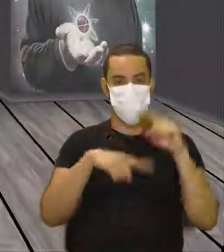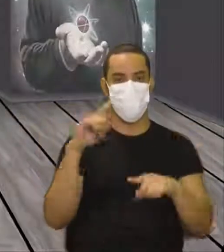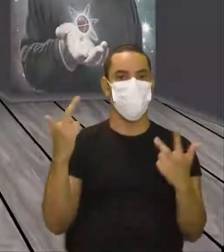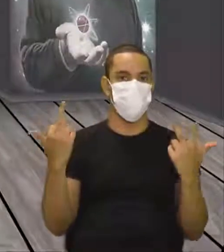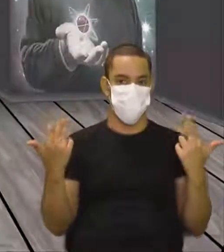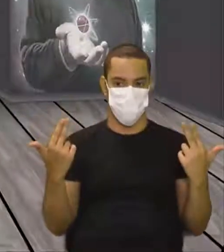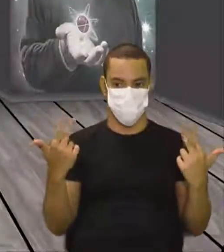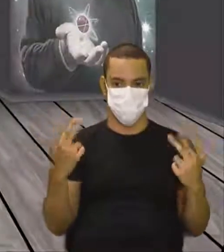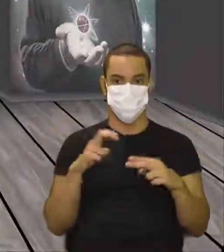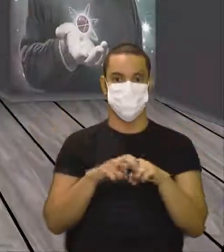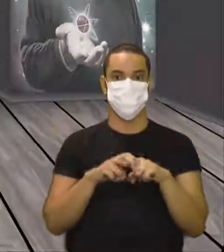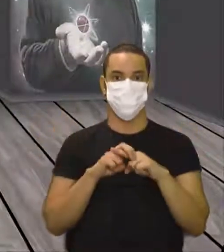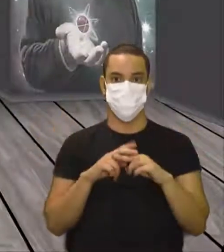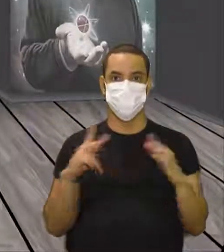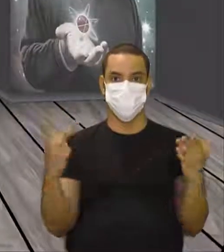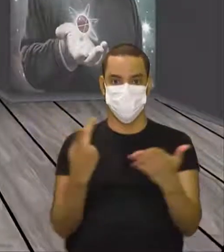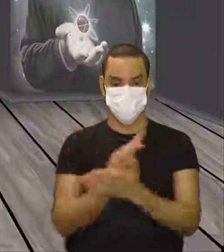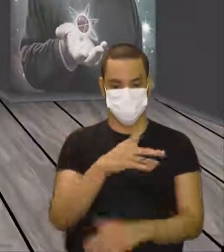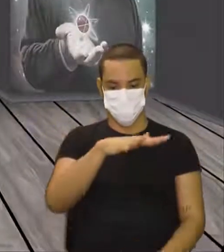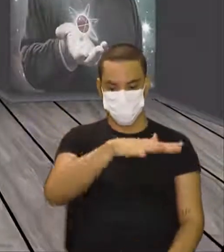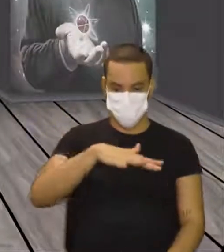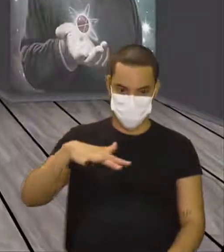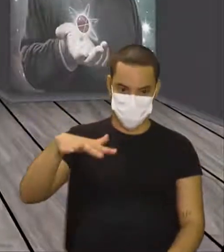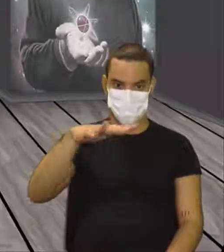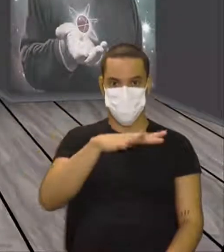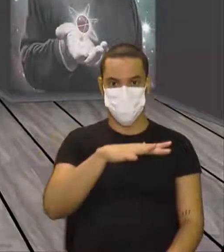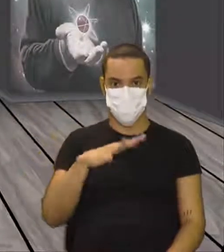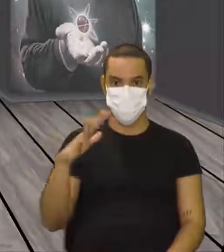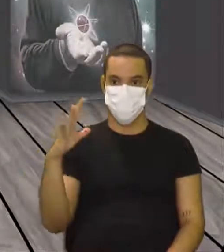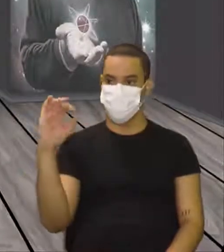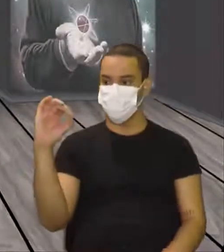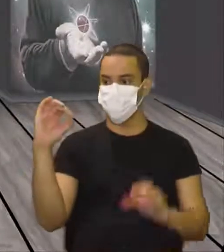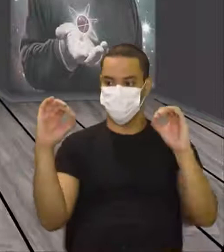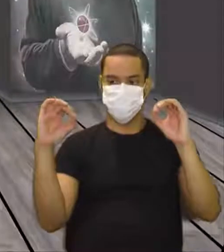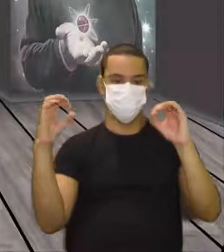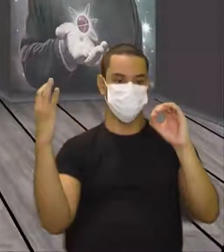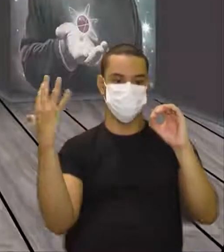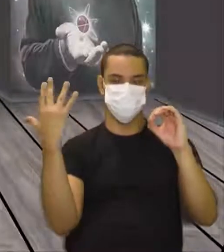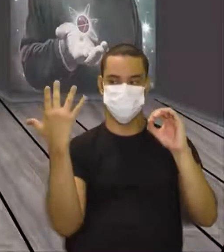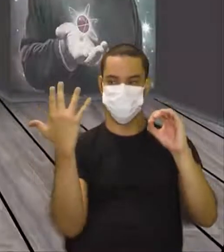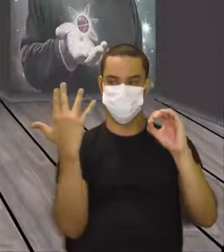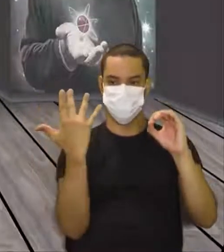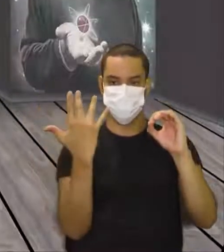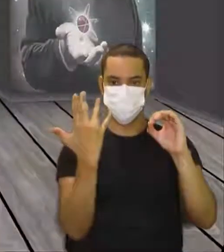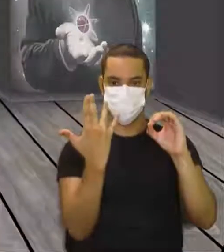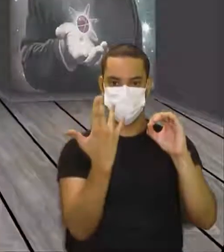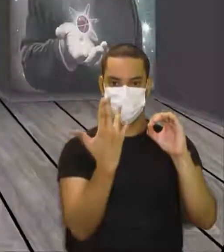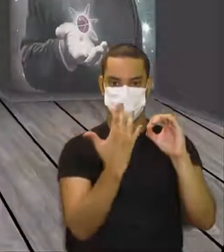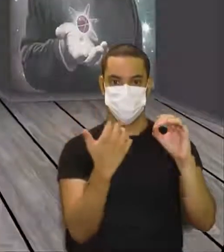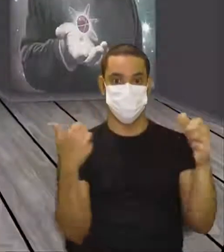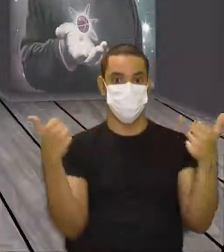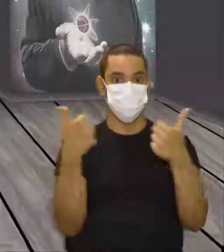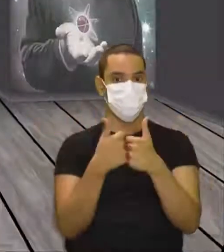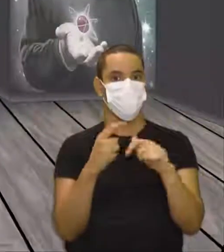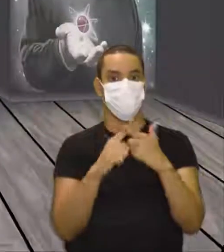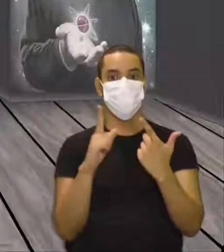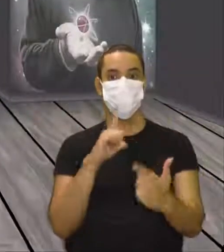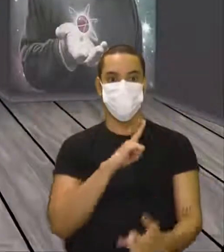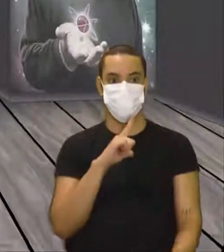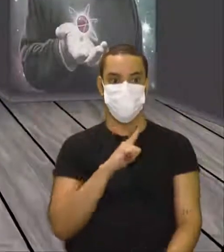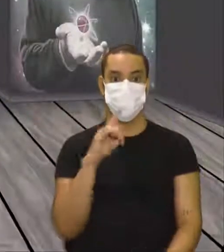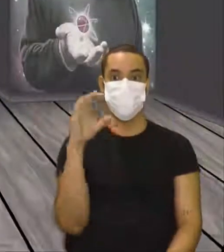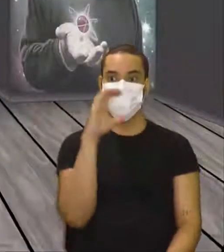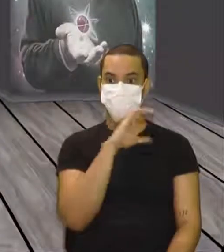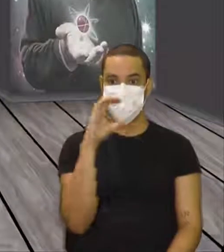entendeu? Deformou o espaço-tempo, o espaço, né, o tecido do espaço, esse planeta quer vir de encontro, mas como ele tem uma